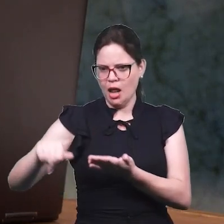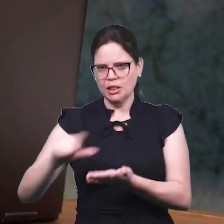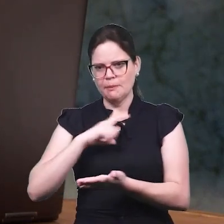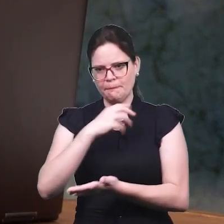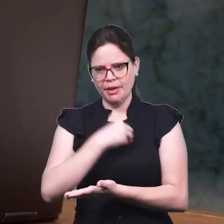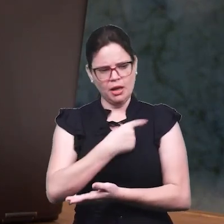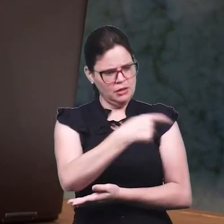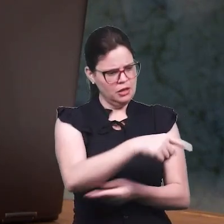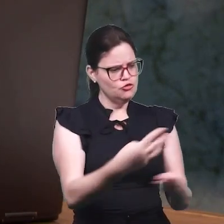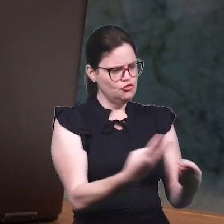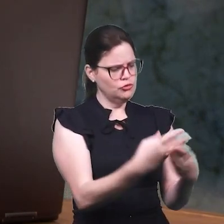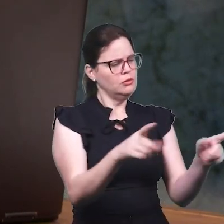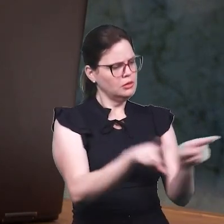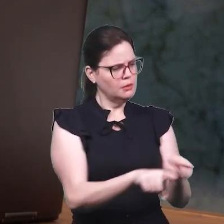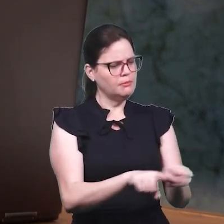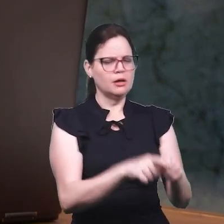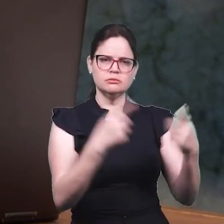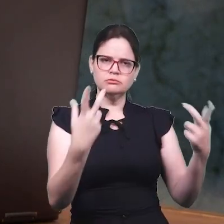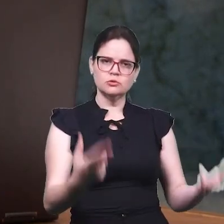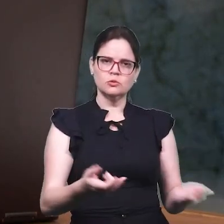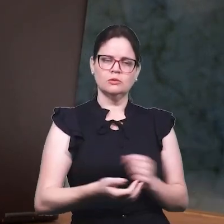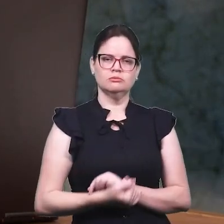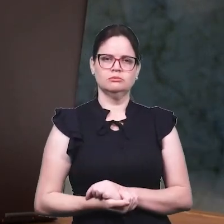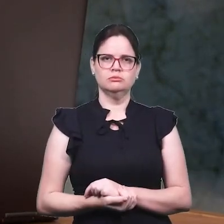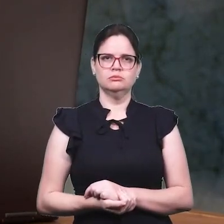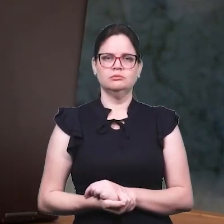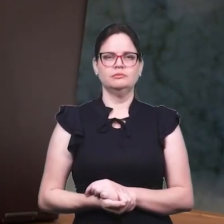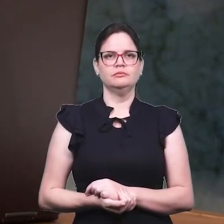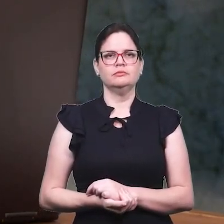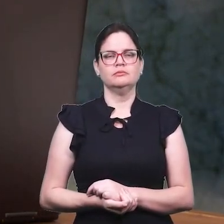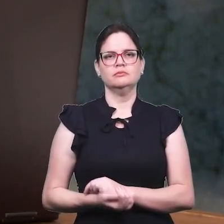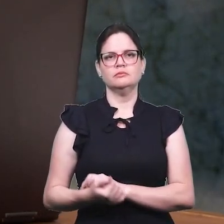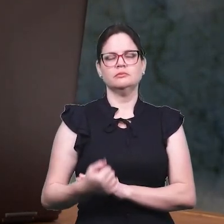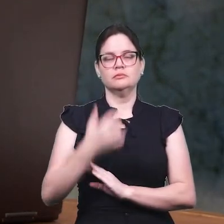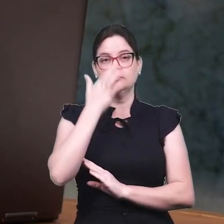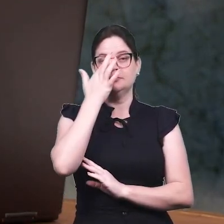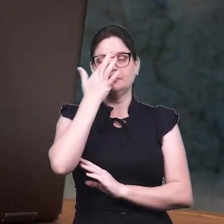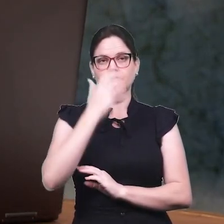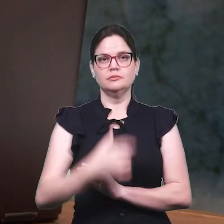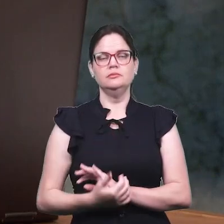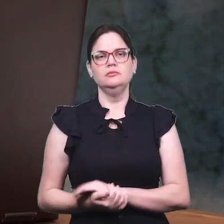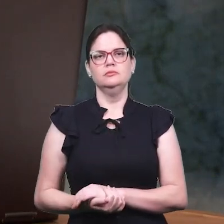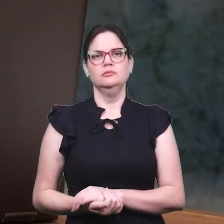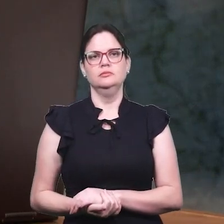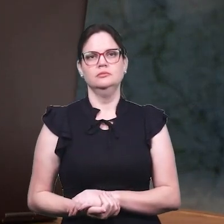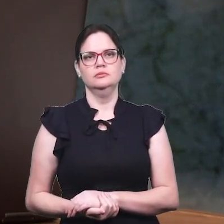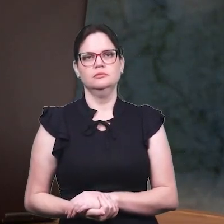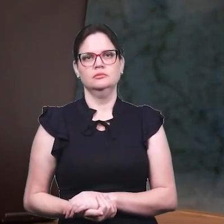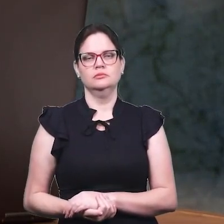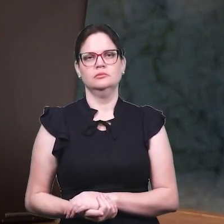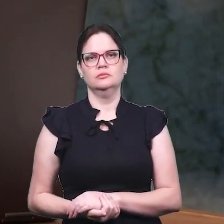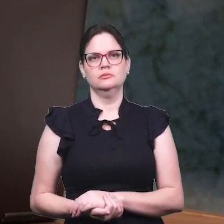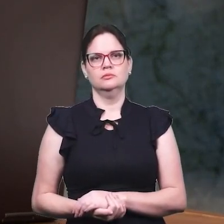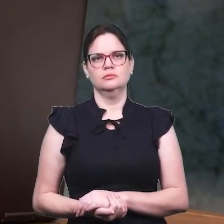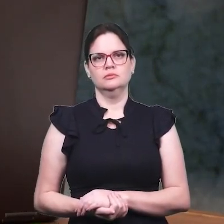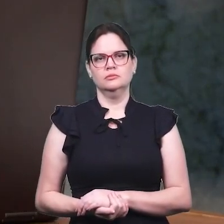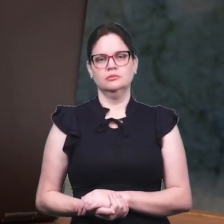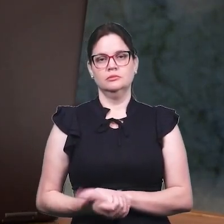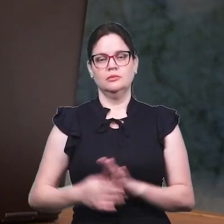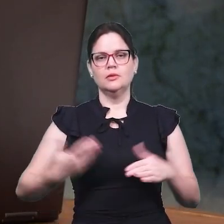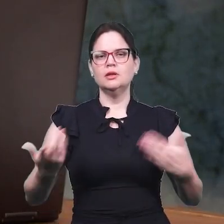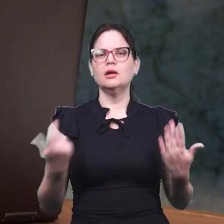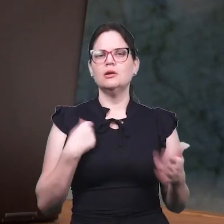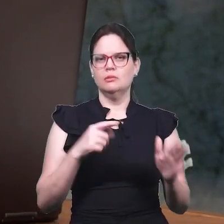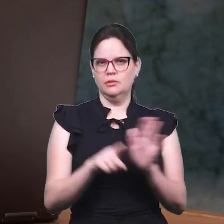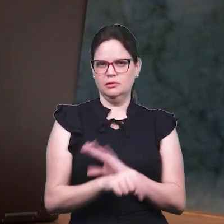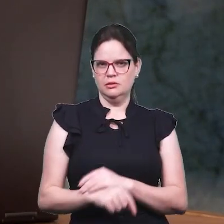pecadores e que também são inexcusáveis. E Paulo, de repente, ele diz assim, tem